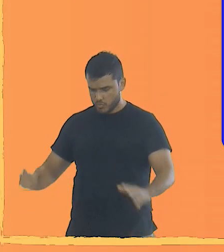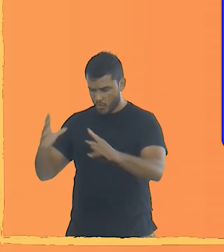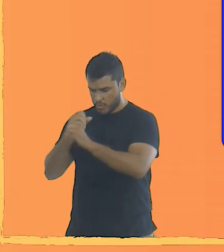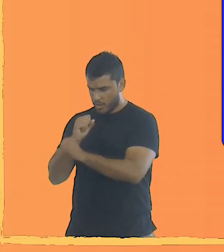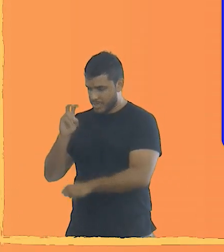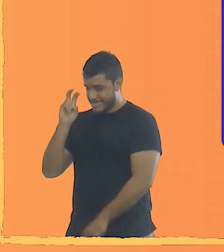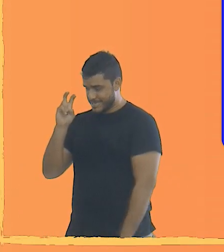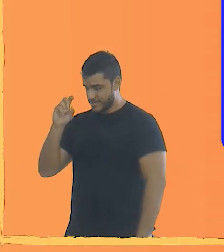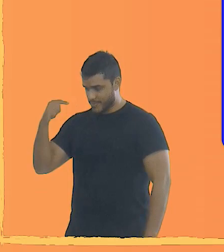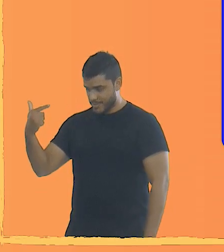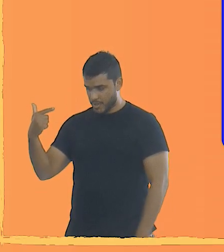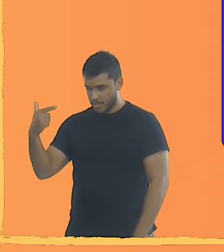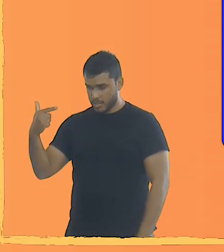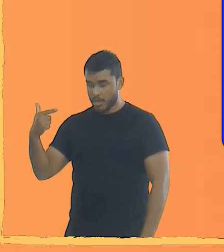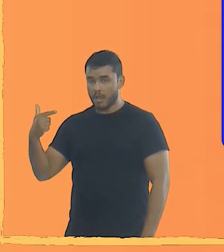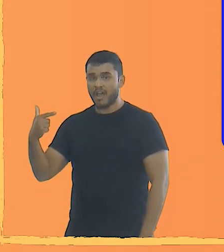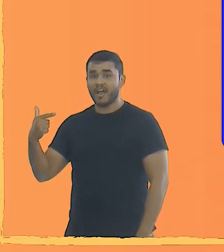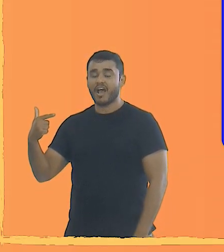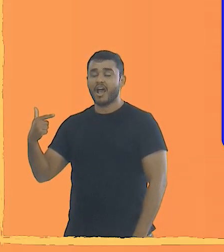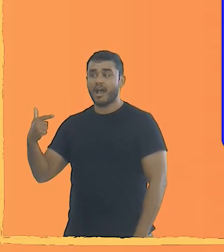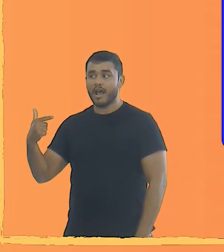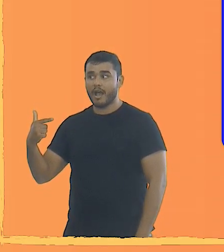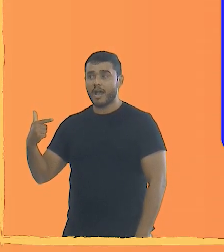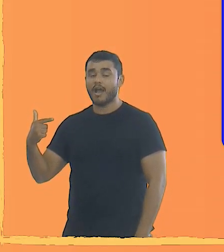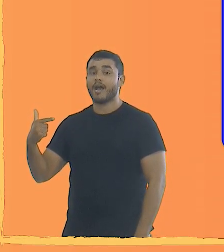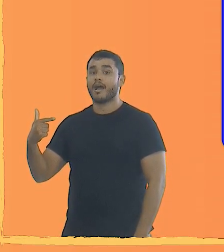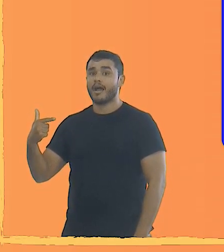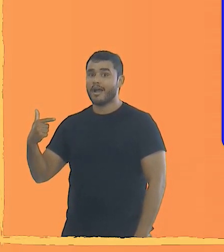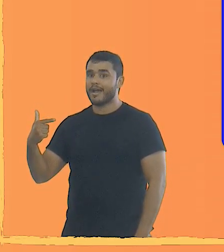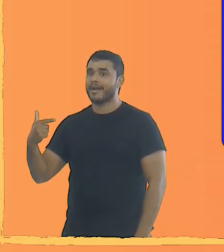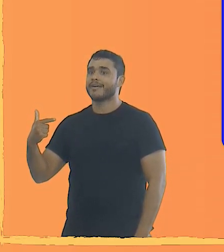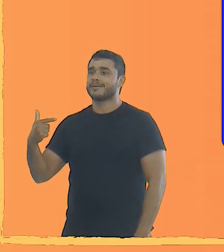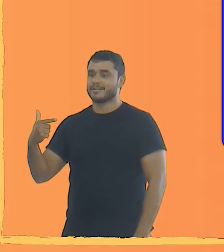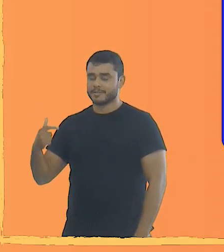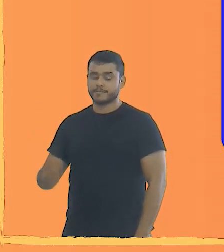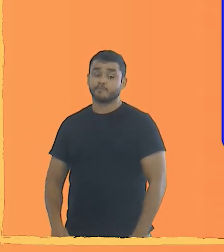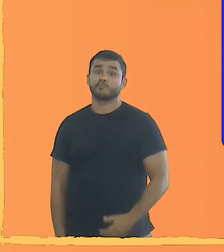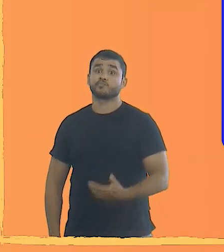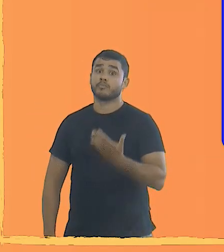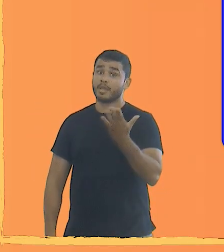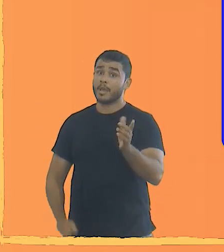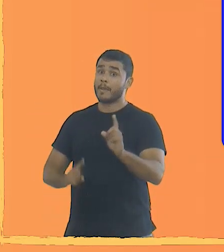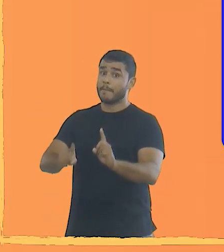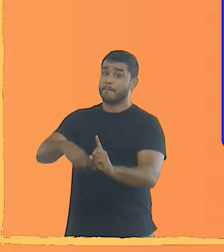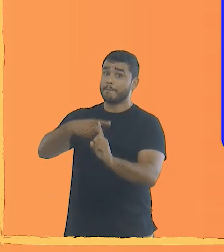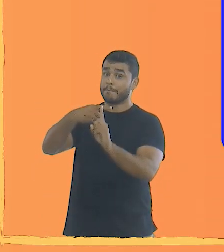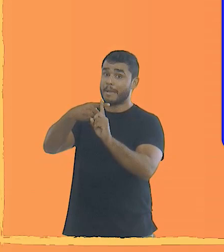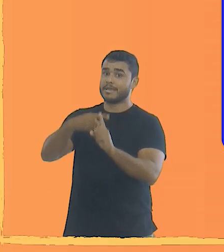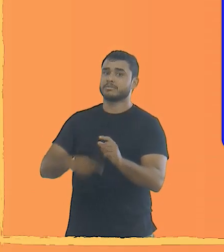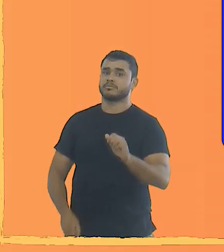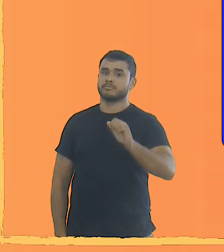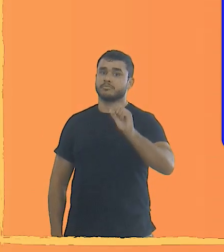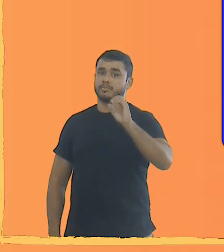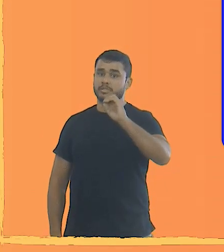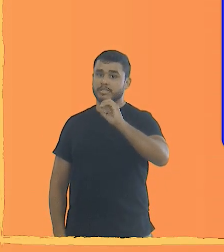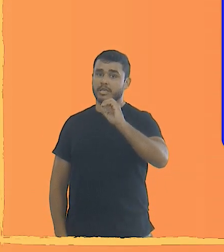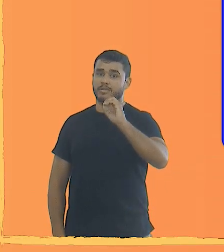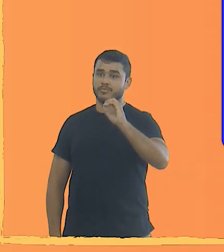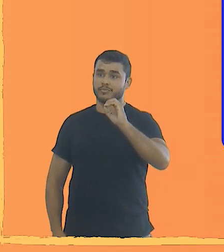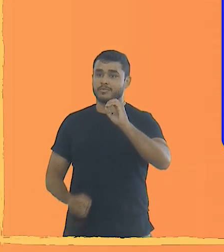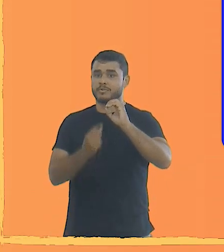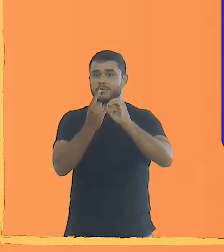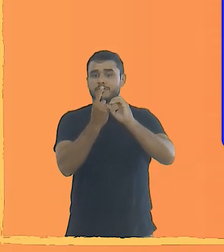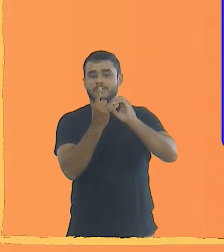9. Algarismo de 0 a 9 tem mais 10 possibilidades. Então pode ser qualquer letra minúscula,